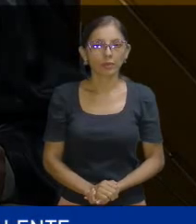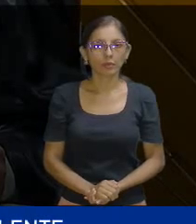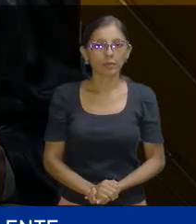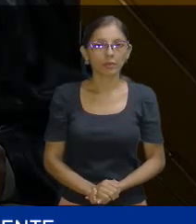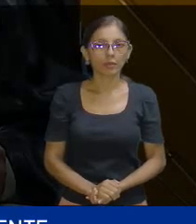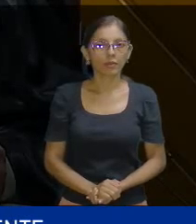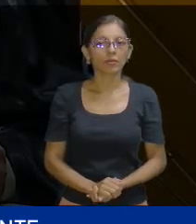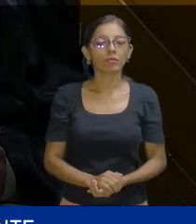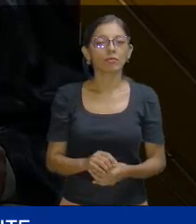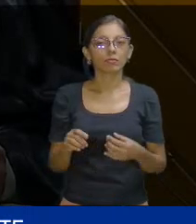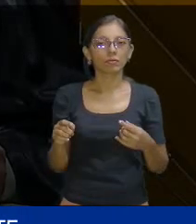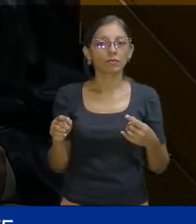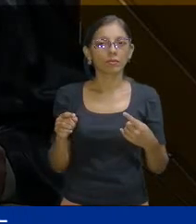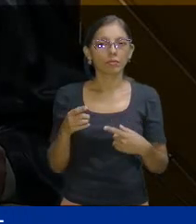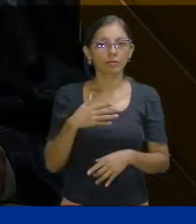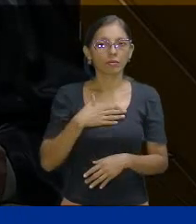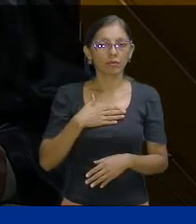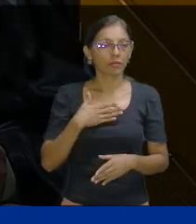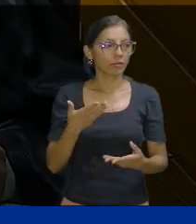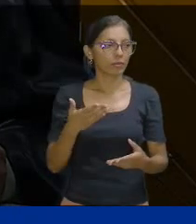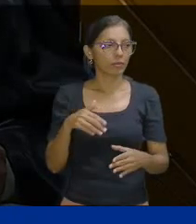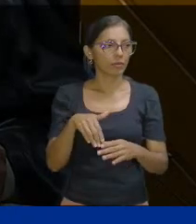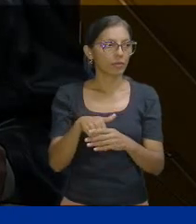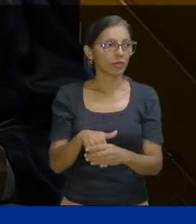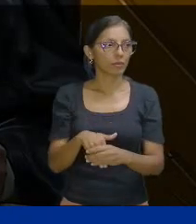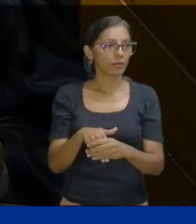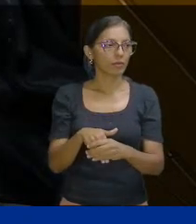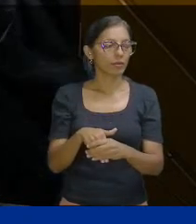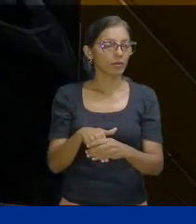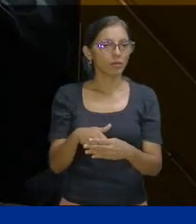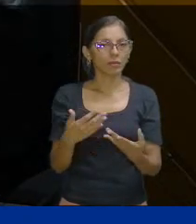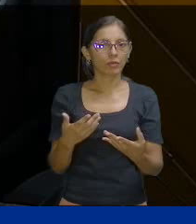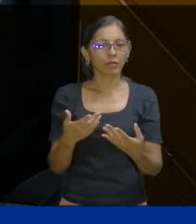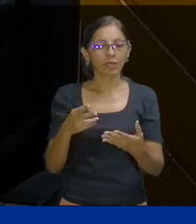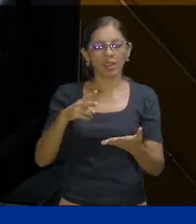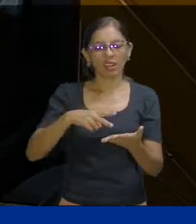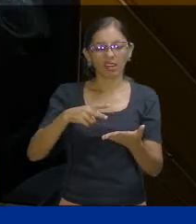do acordo, penso para a sua leitura.